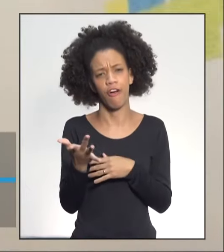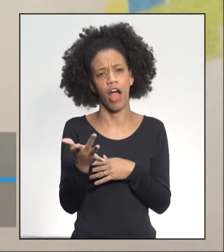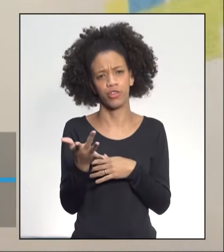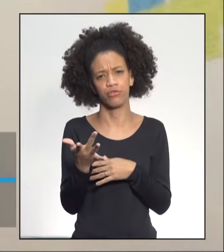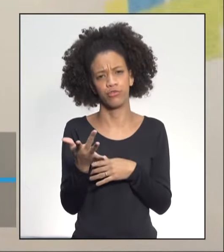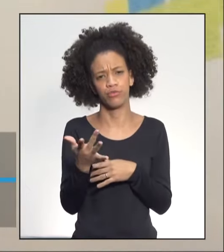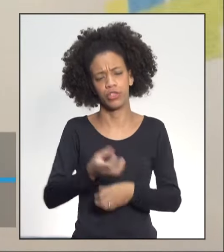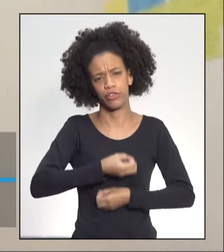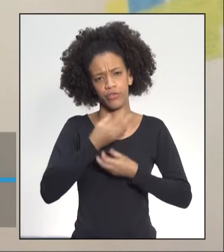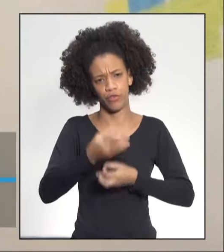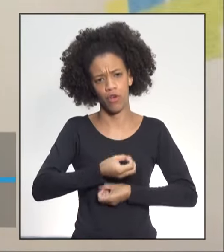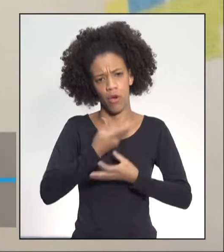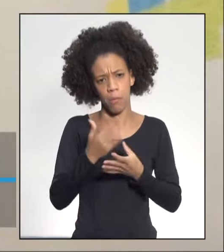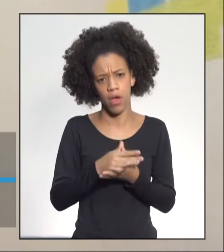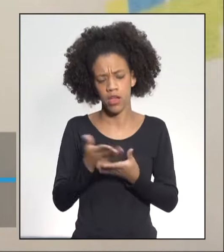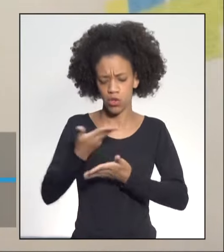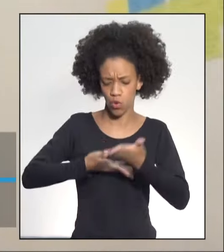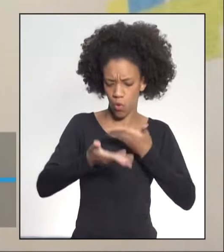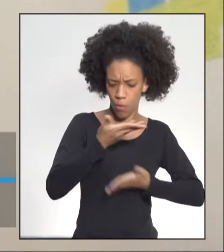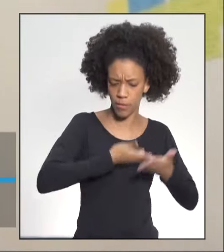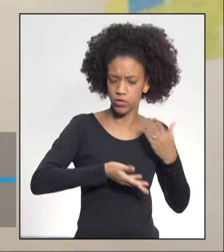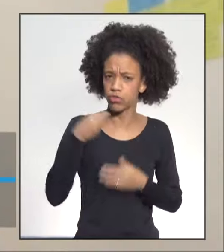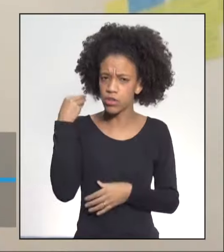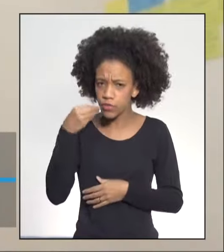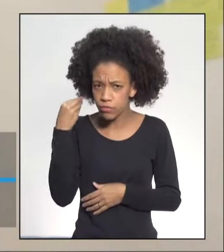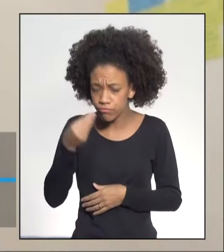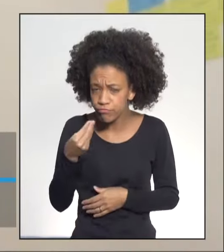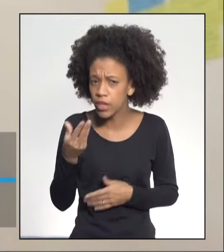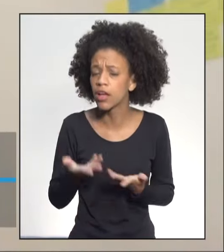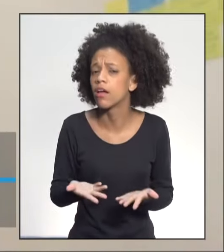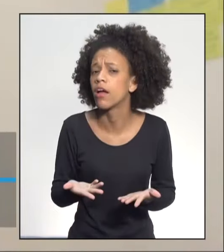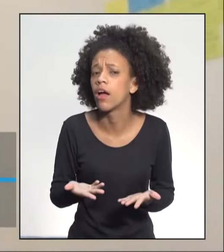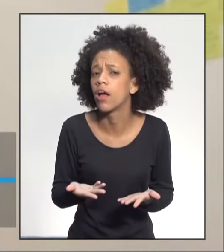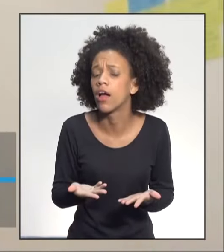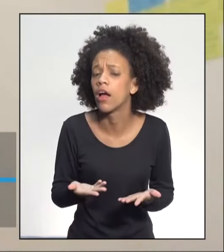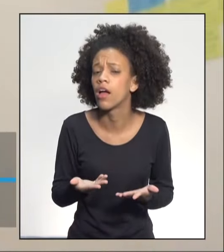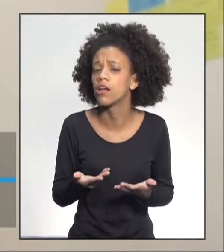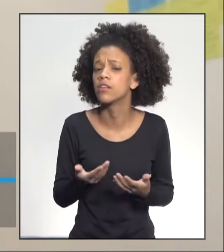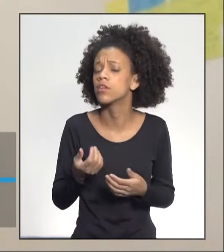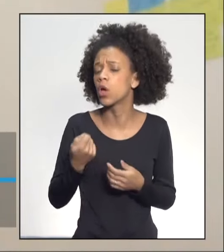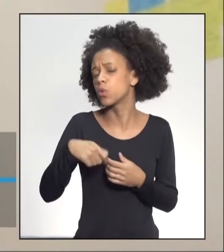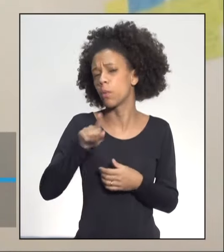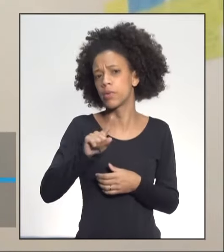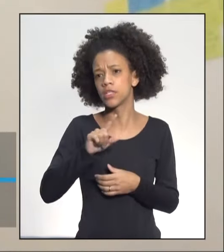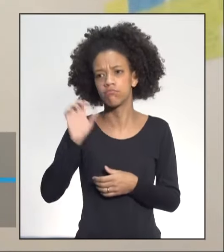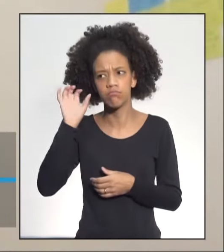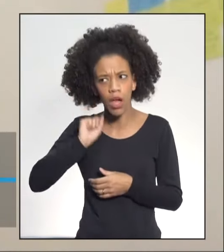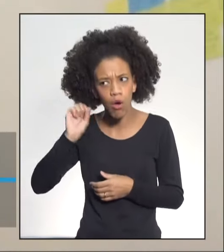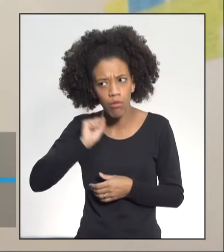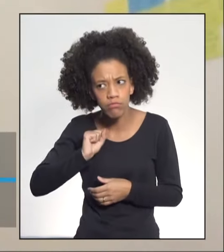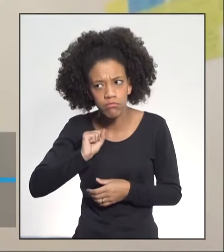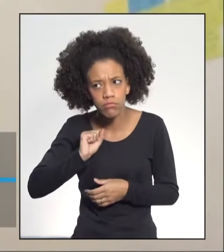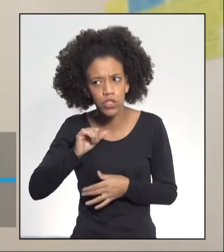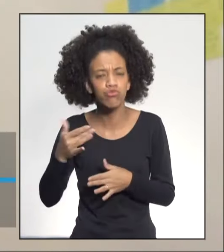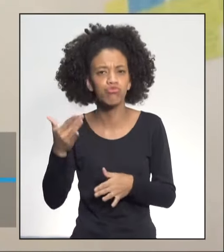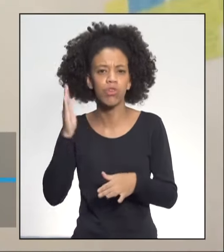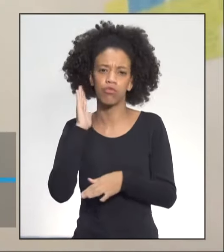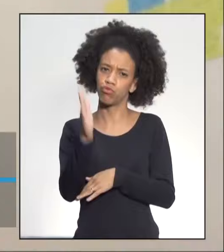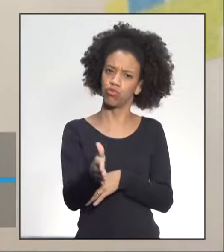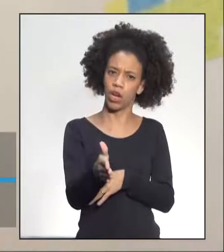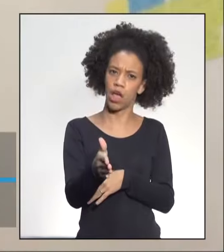gente se informar e compartilhar a informação que a gente não precisa ouvir a informação diretamente de um veículo